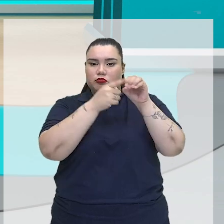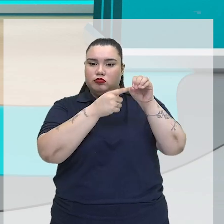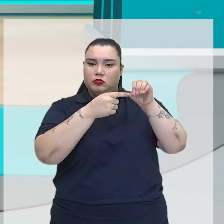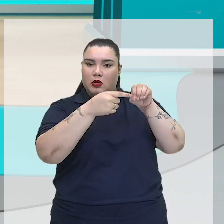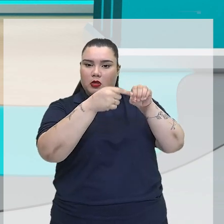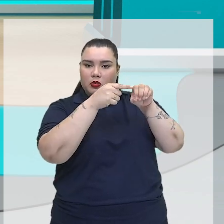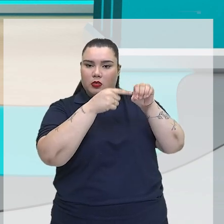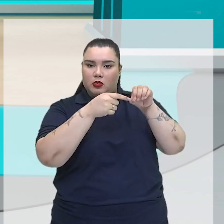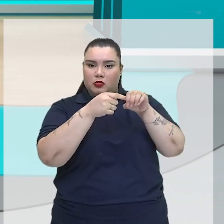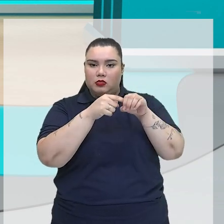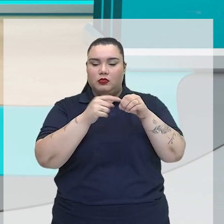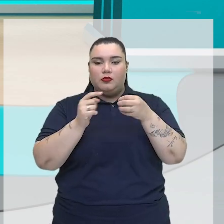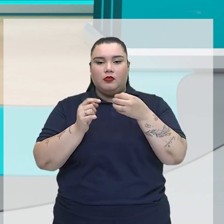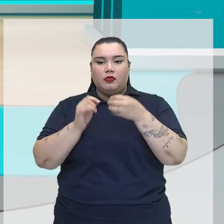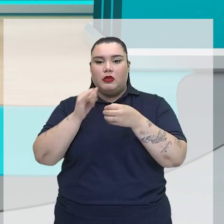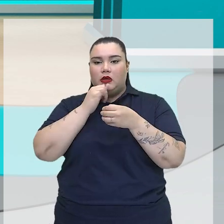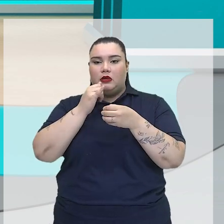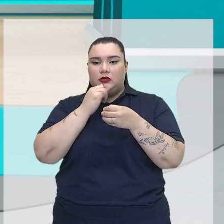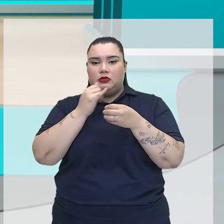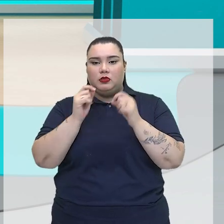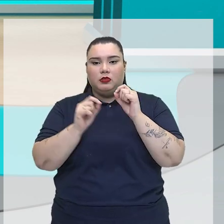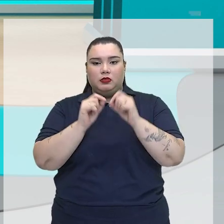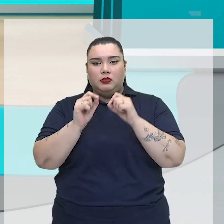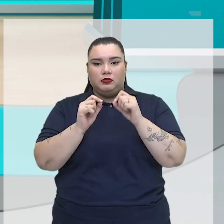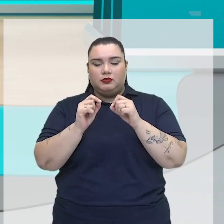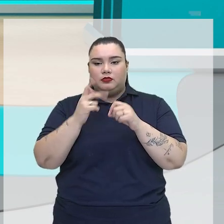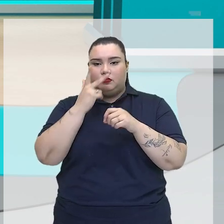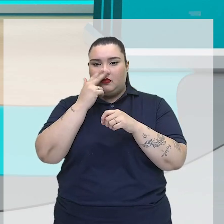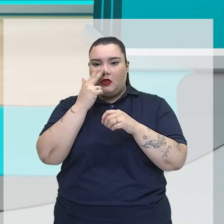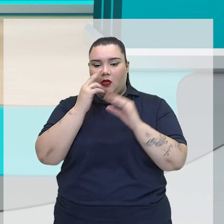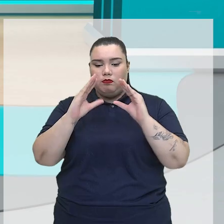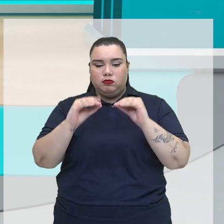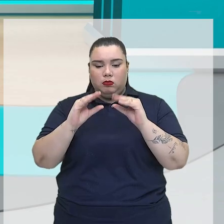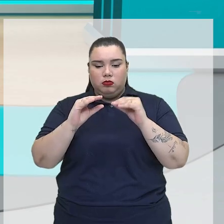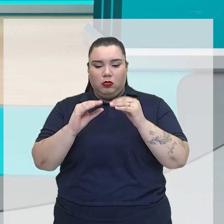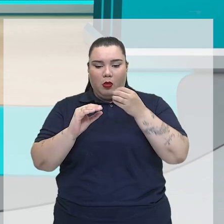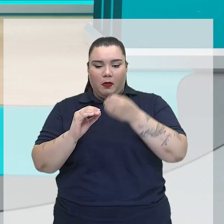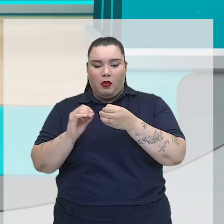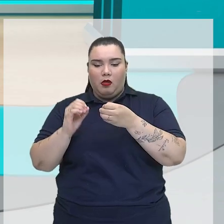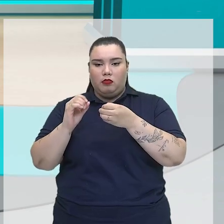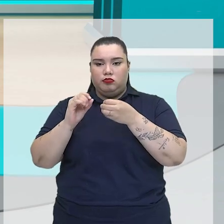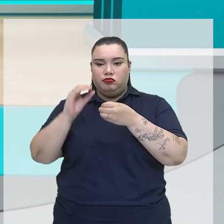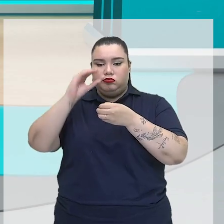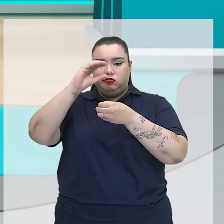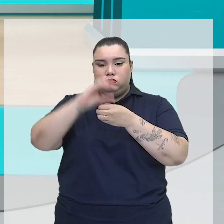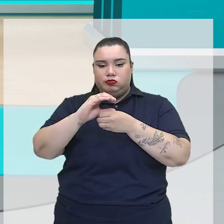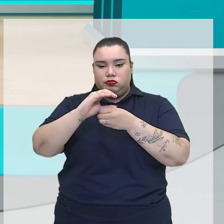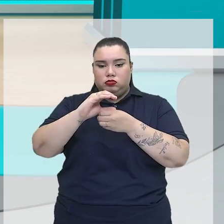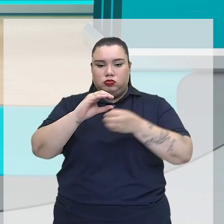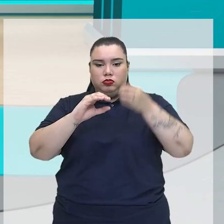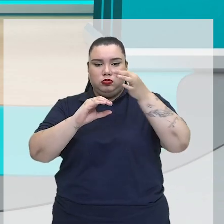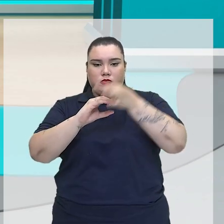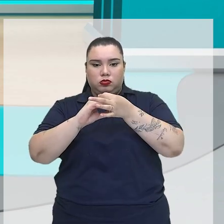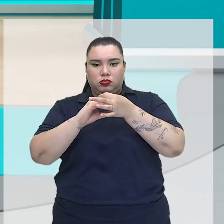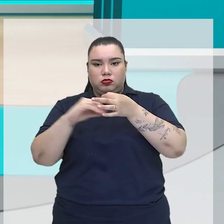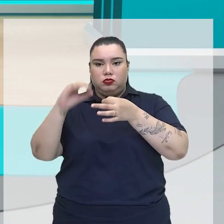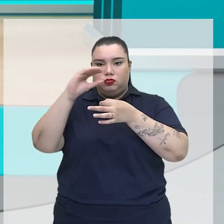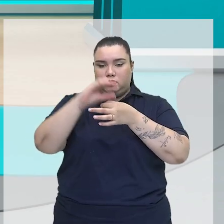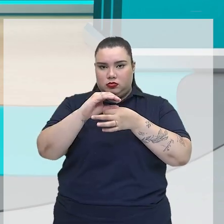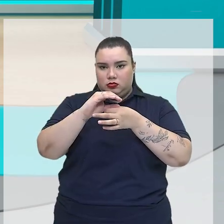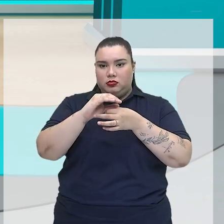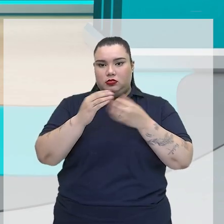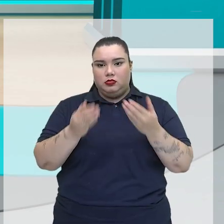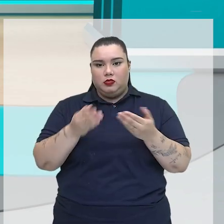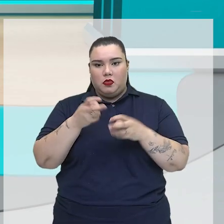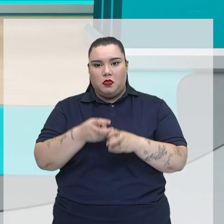redondinha, né? Que vai servir como se fosse um colchãozinho entre essas vértebras. Por quê? Imagina só, a